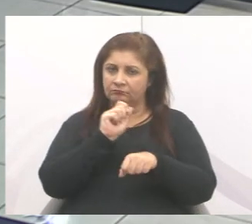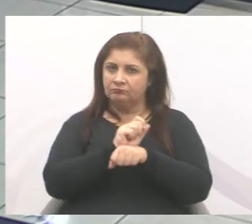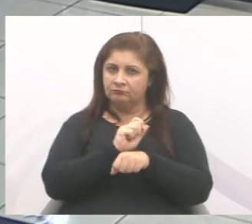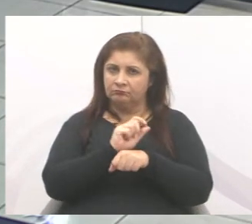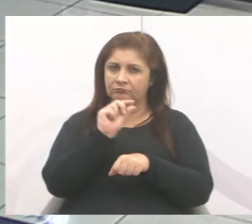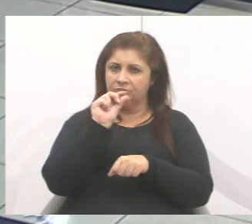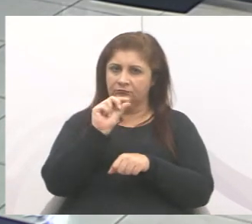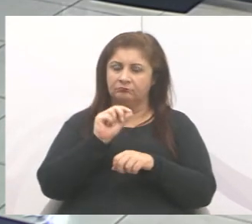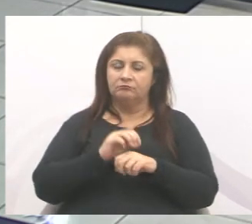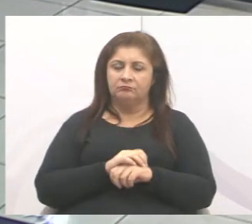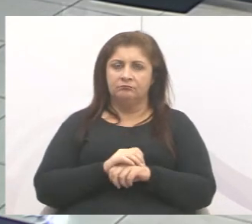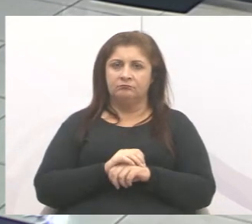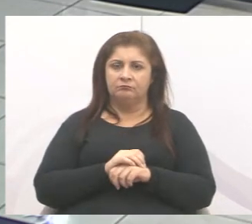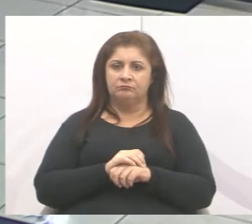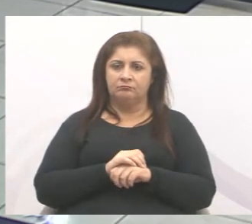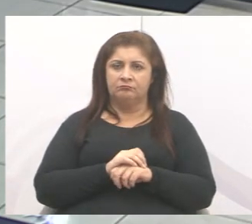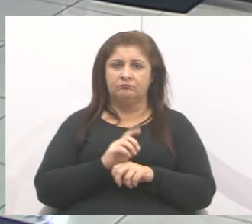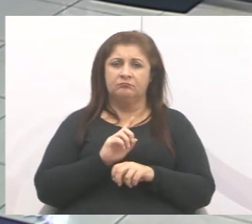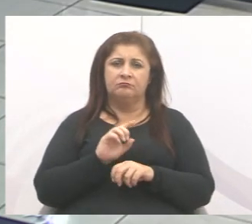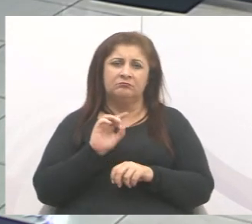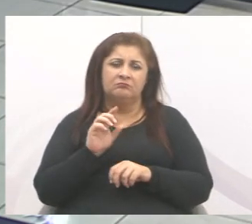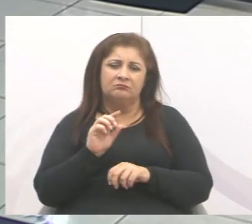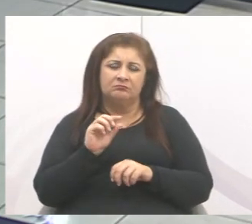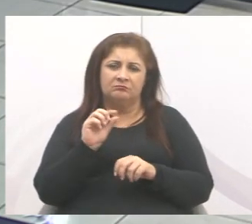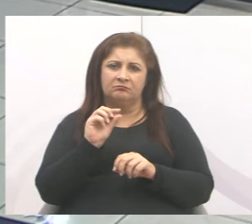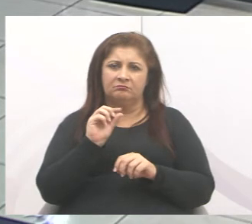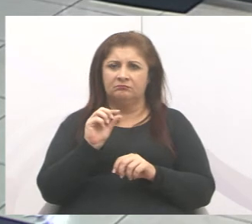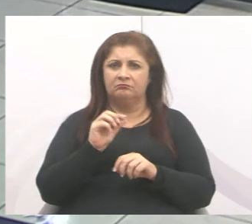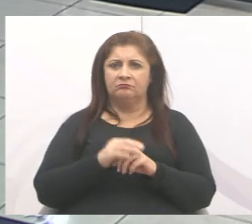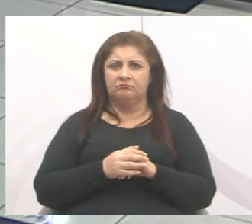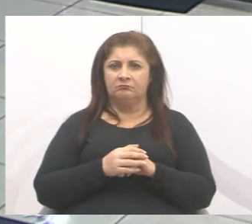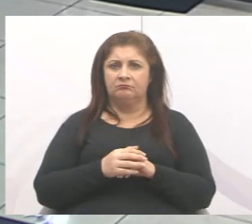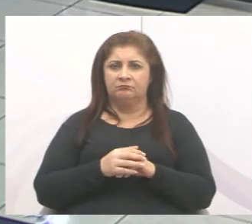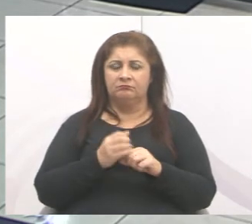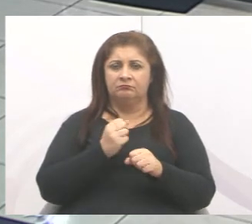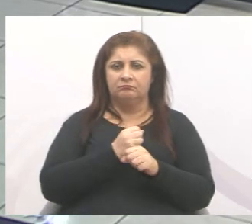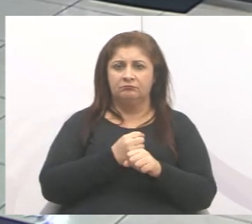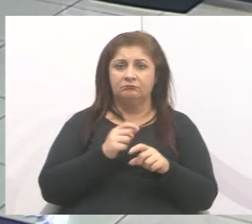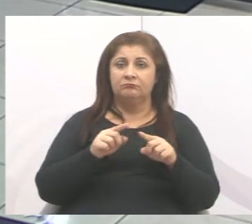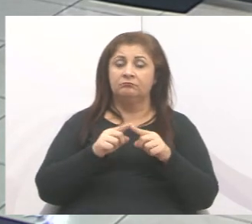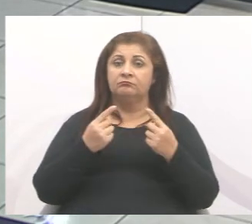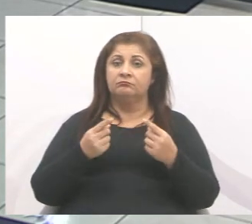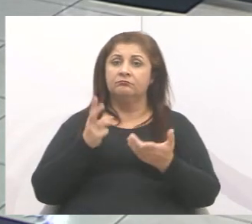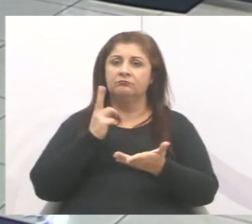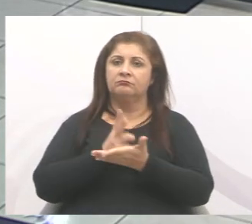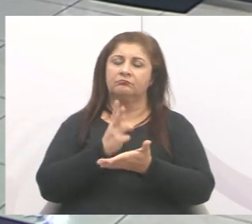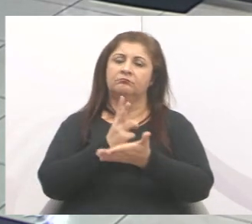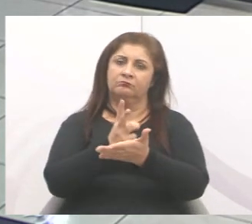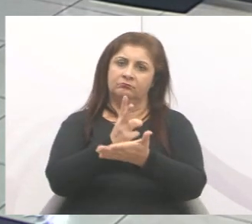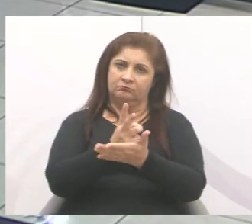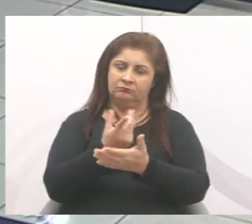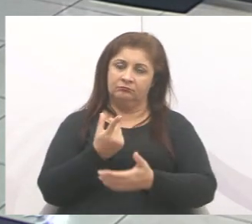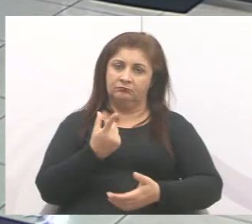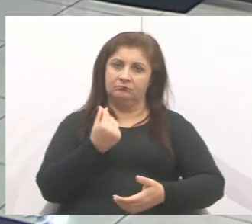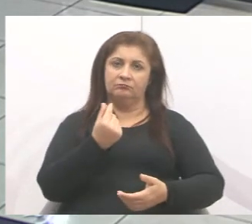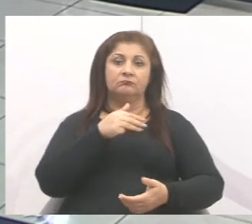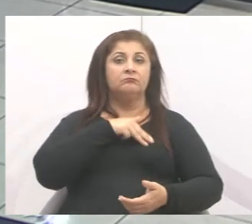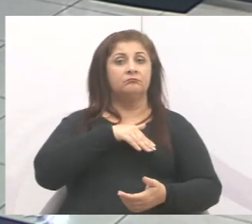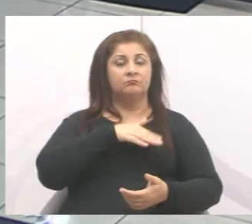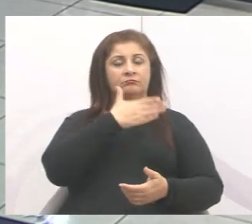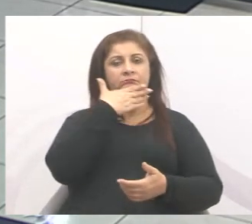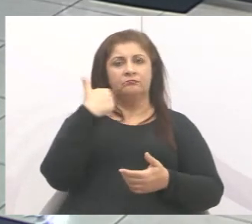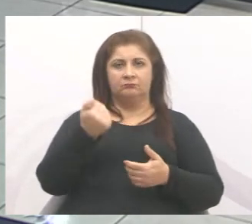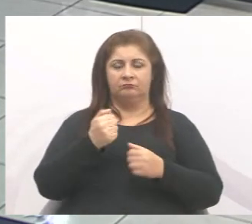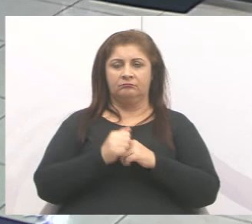não seja uma simples bonificação para esse ano, que seja uma valorização constante da carreira e não uma